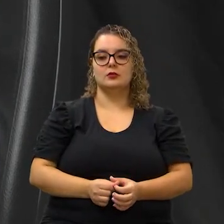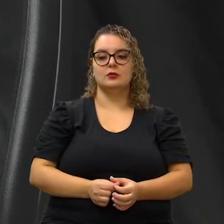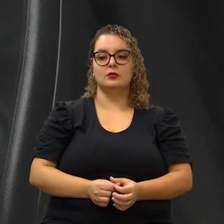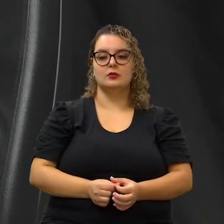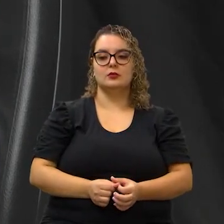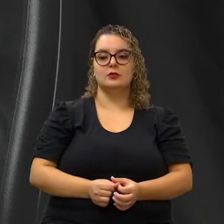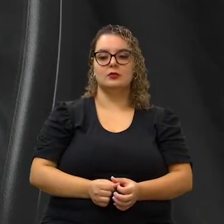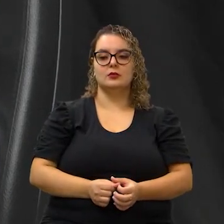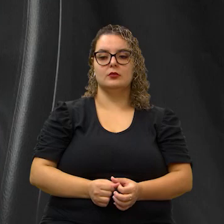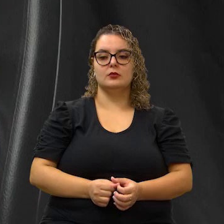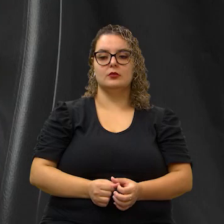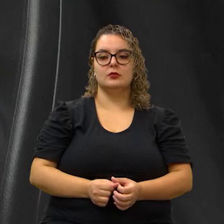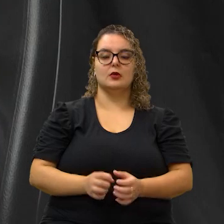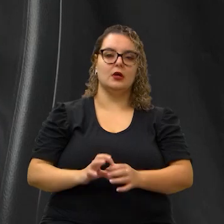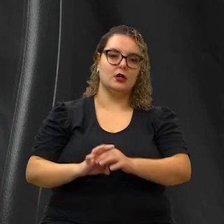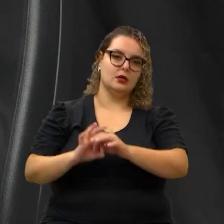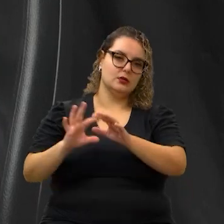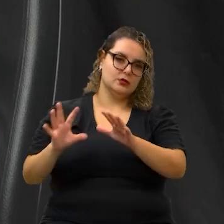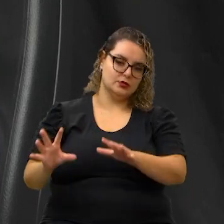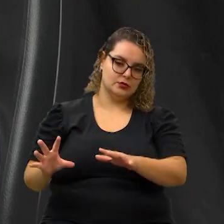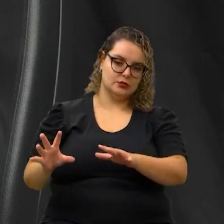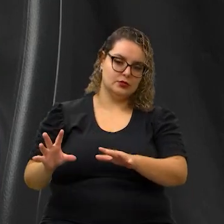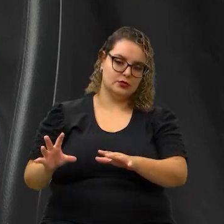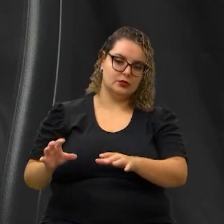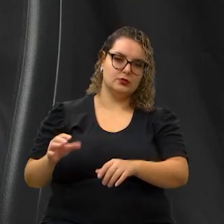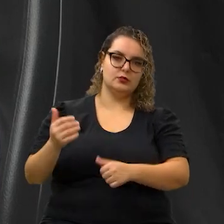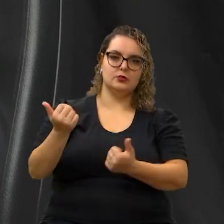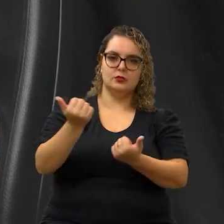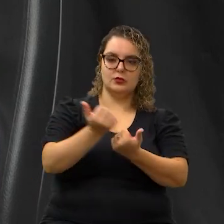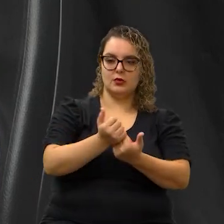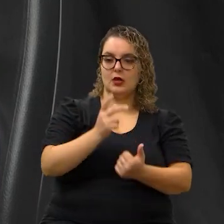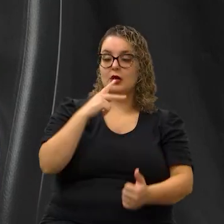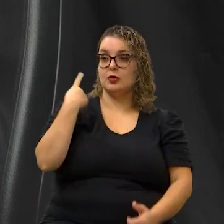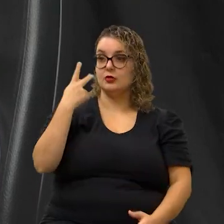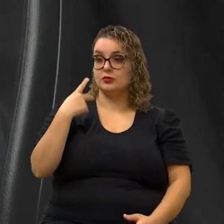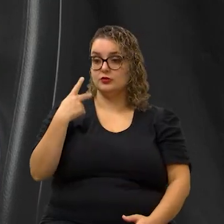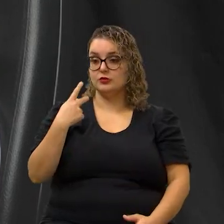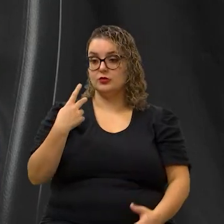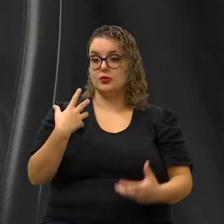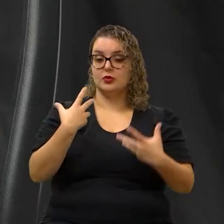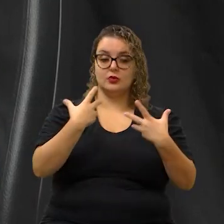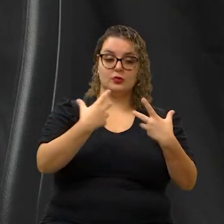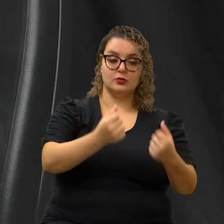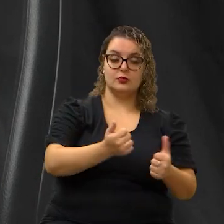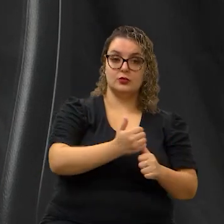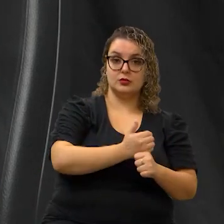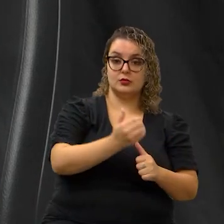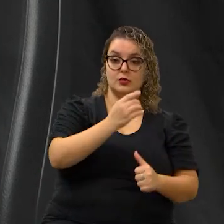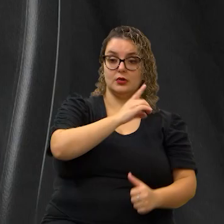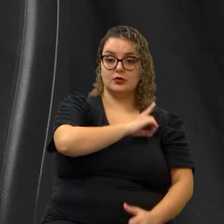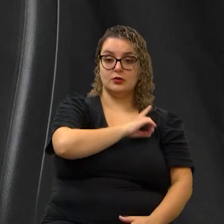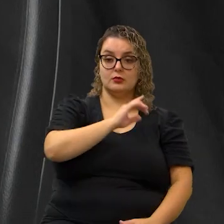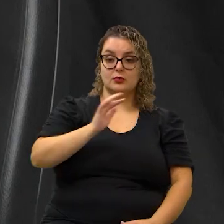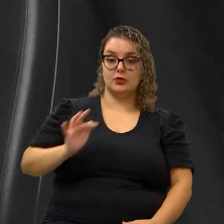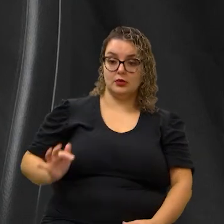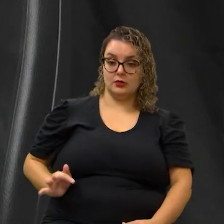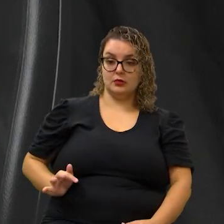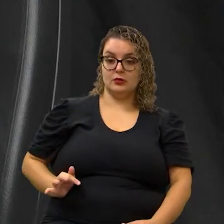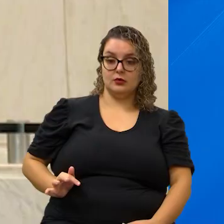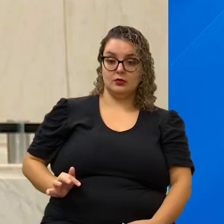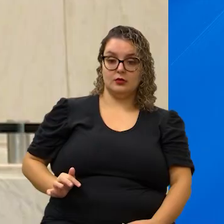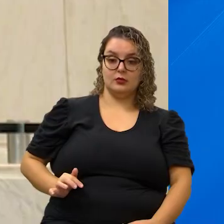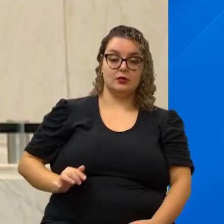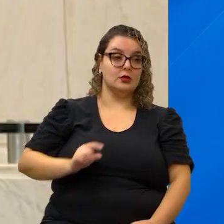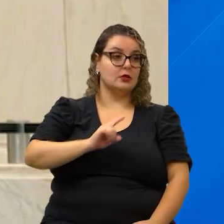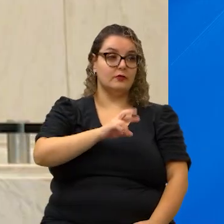E então eu me licencio do cargo de vereador e assumo o mandato de deputado